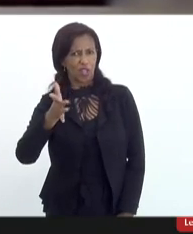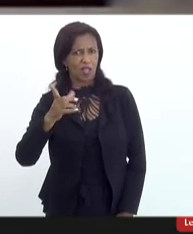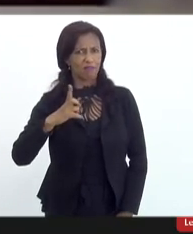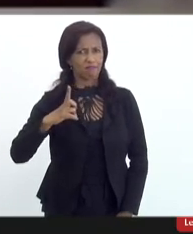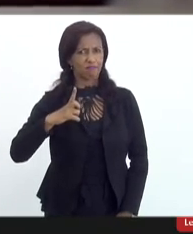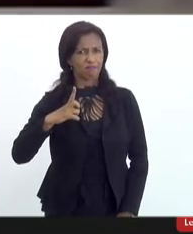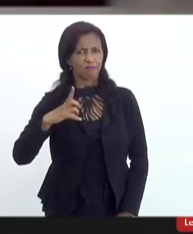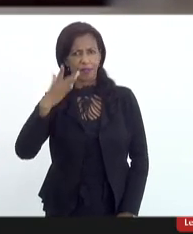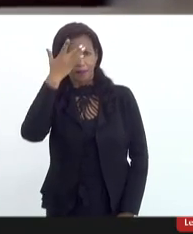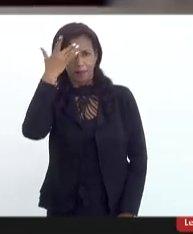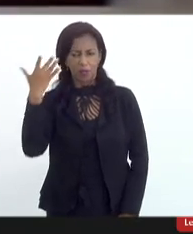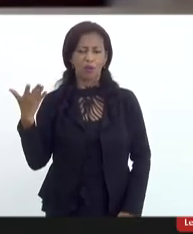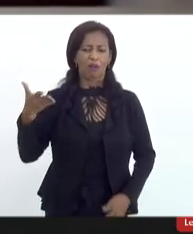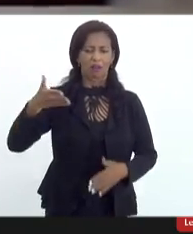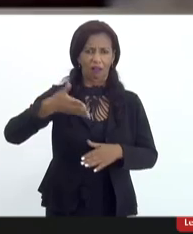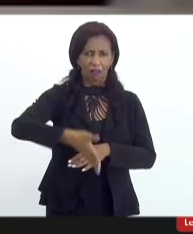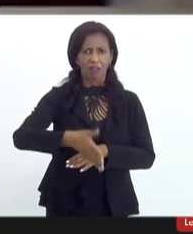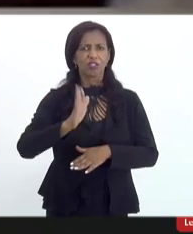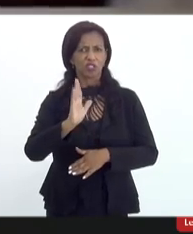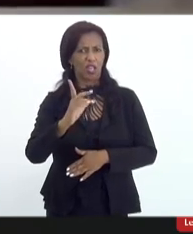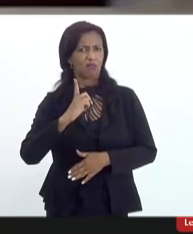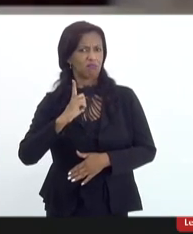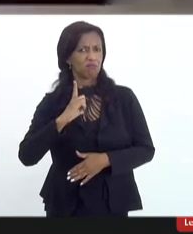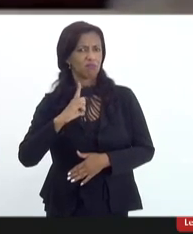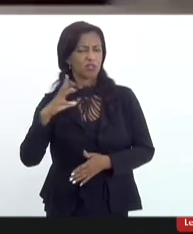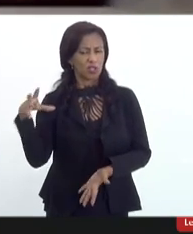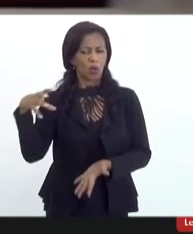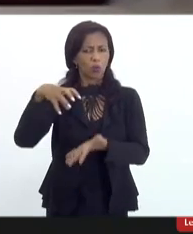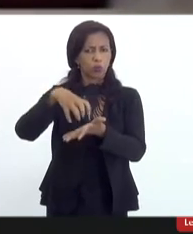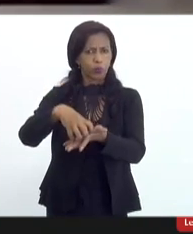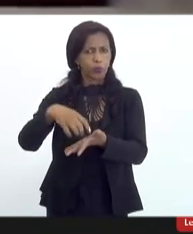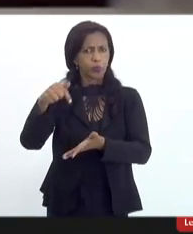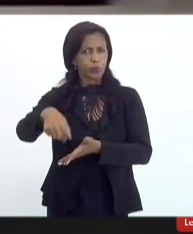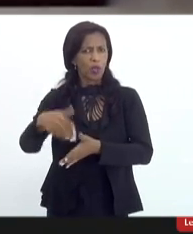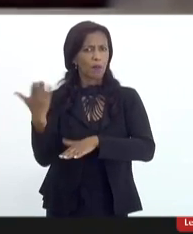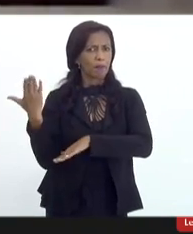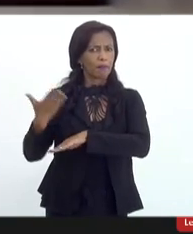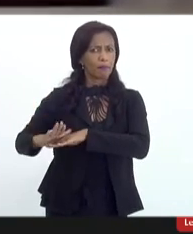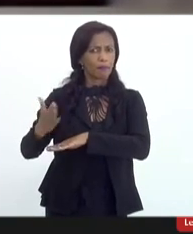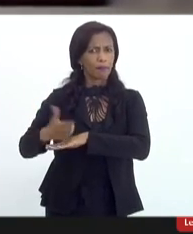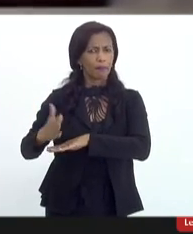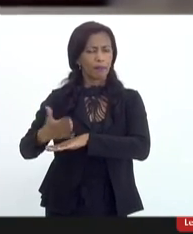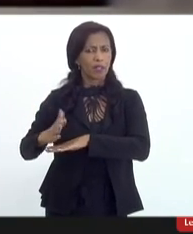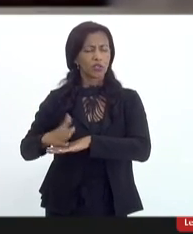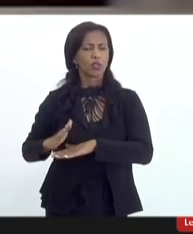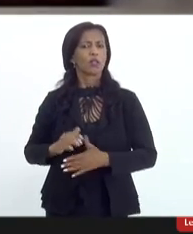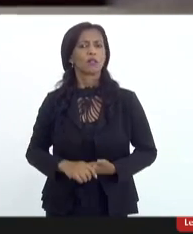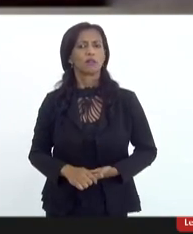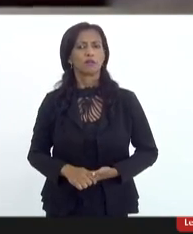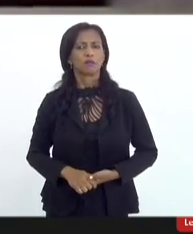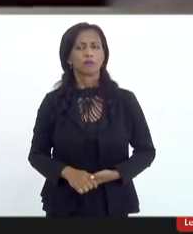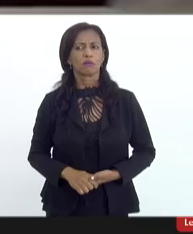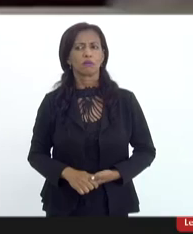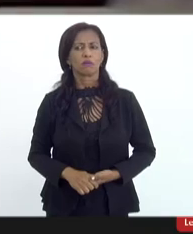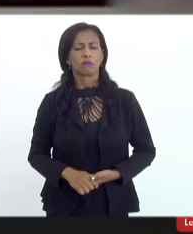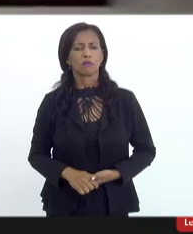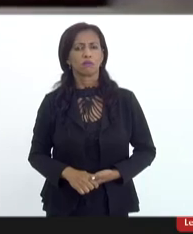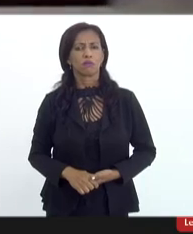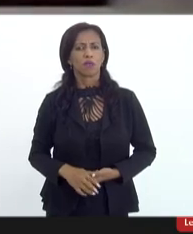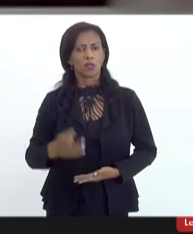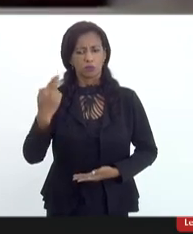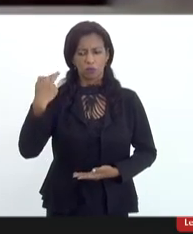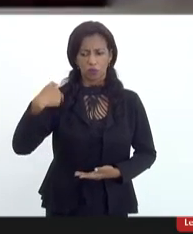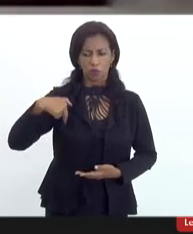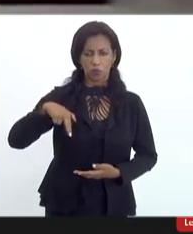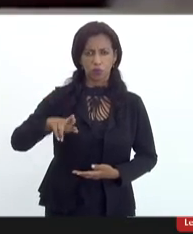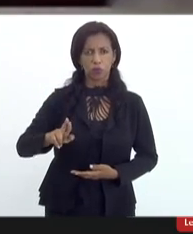Já havia populações aqui estabelecidas que aqui praticavam as suas liturgias